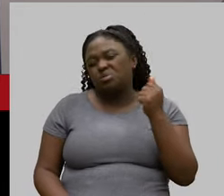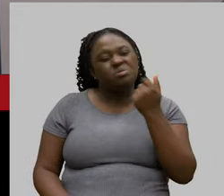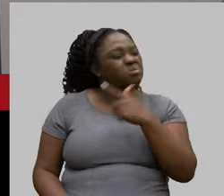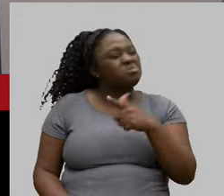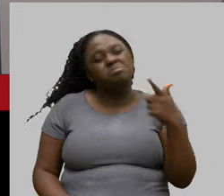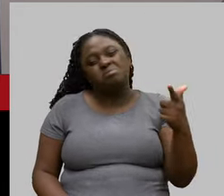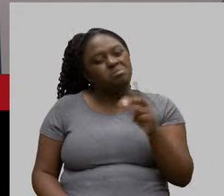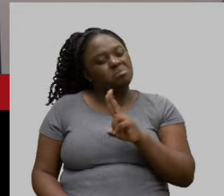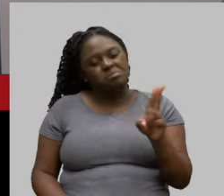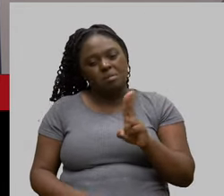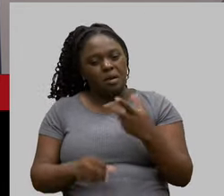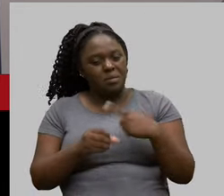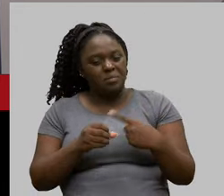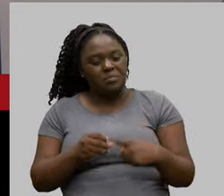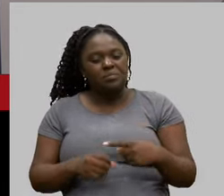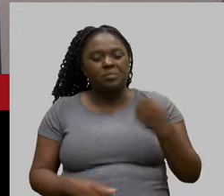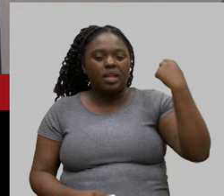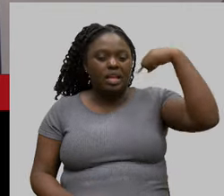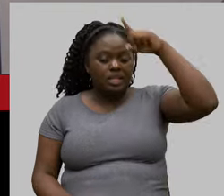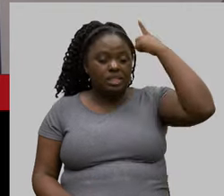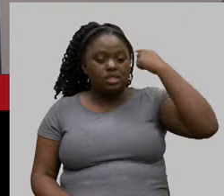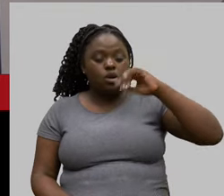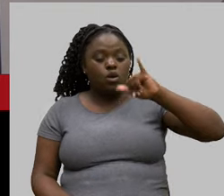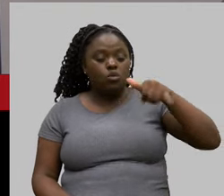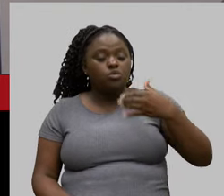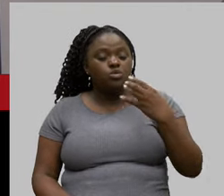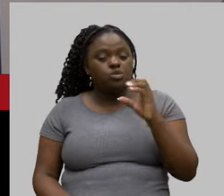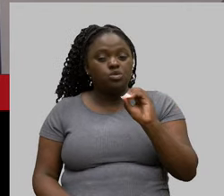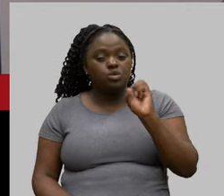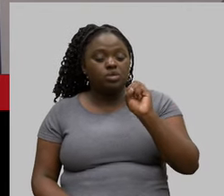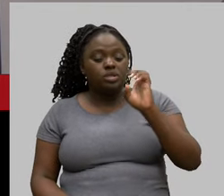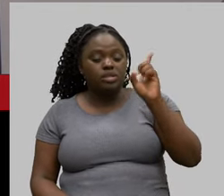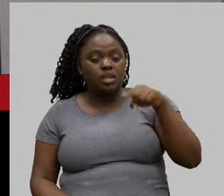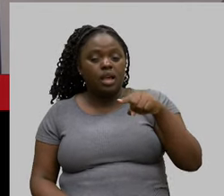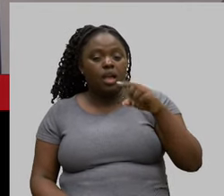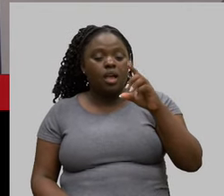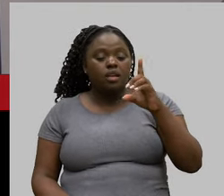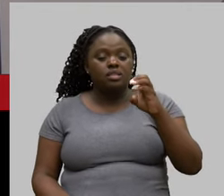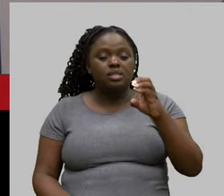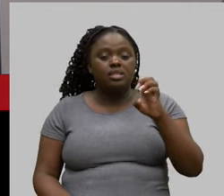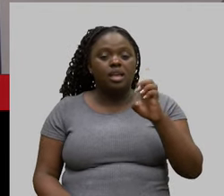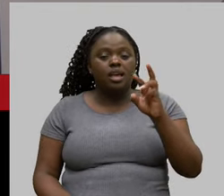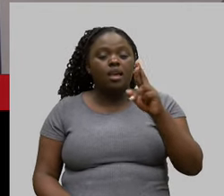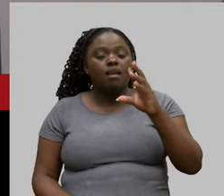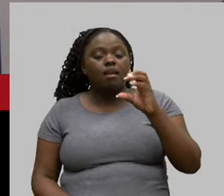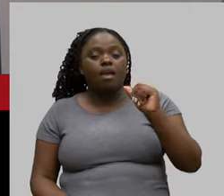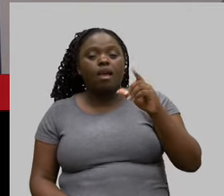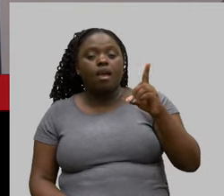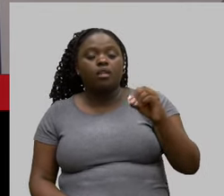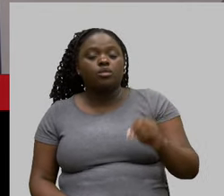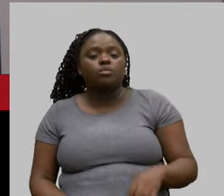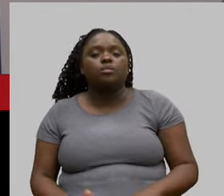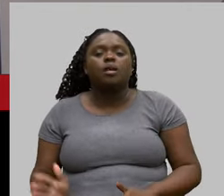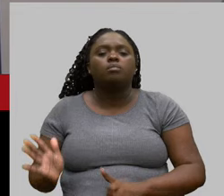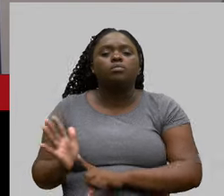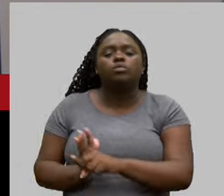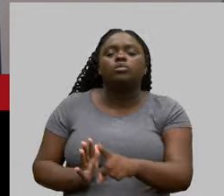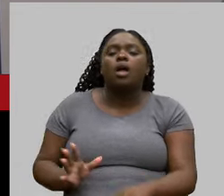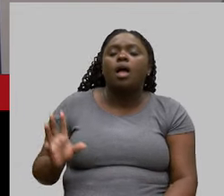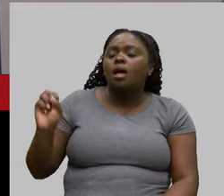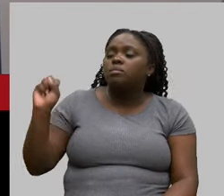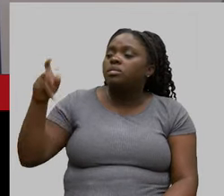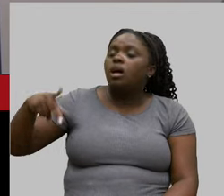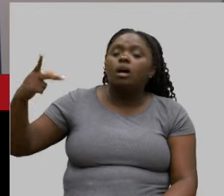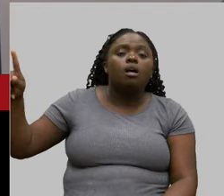esse município São José do cercado como é sua aposentadoria Ô Professor des como é a aposentadoria lá de São José do cercado se